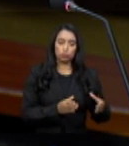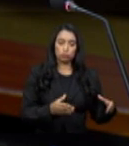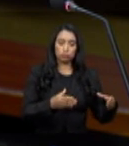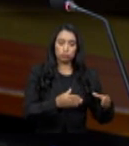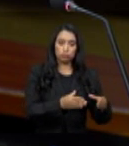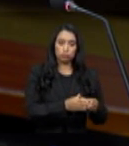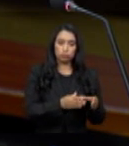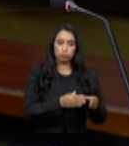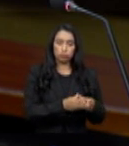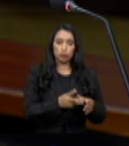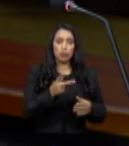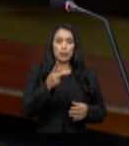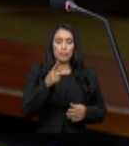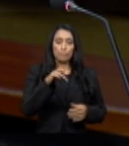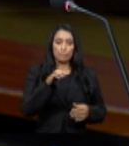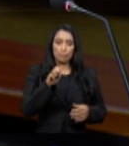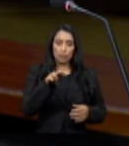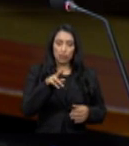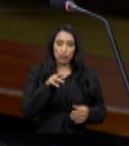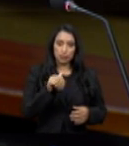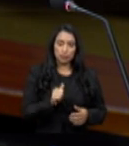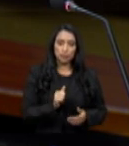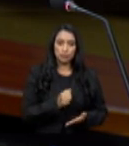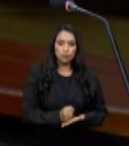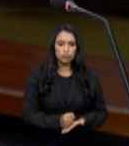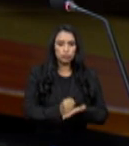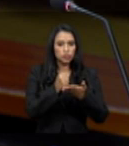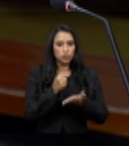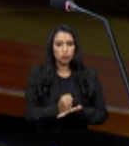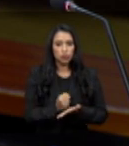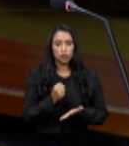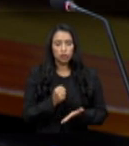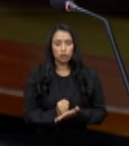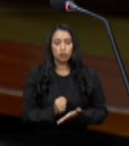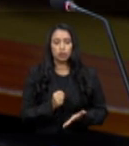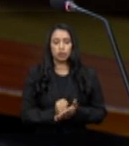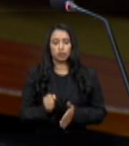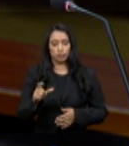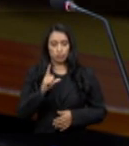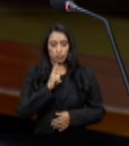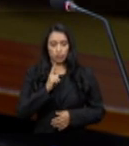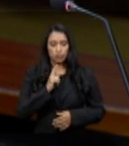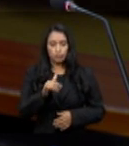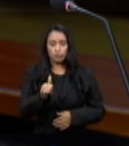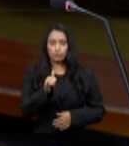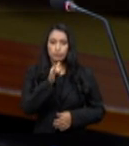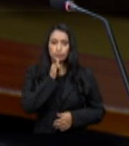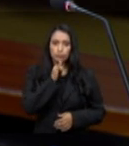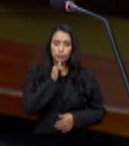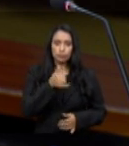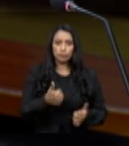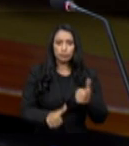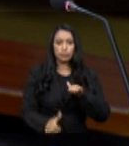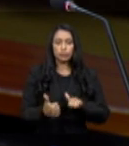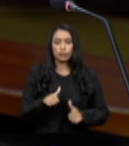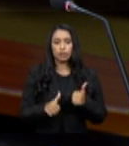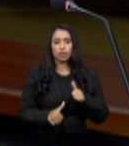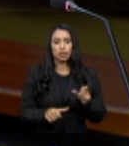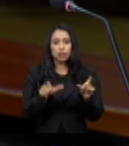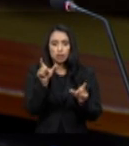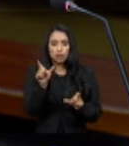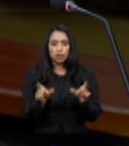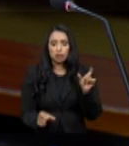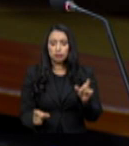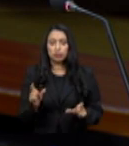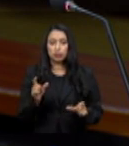de execuções de pena cabe auxílio indispensável no que tange ao exame das condições individuais